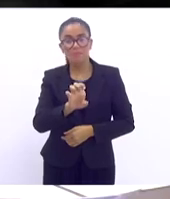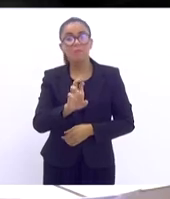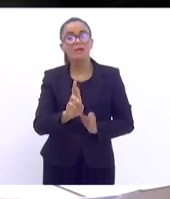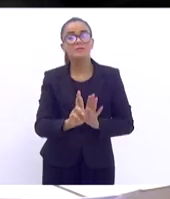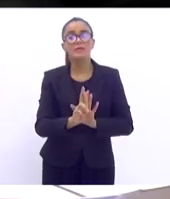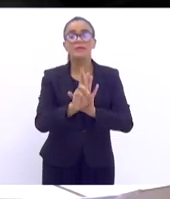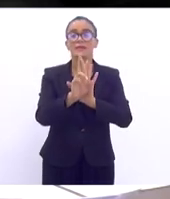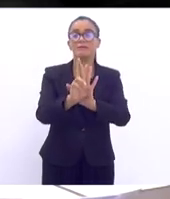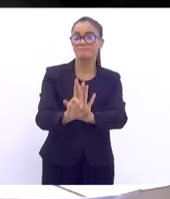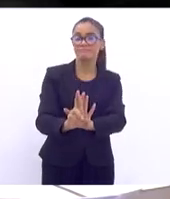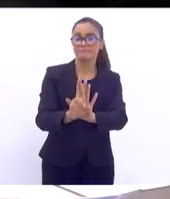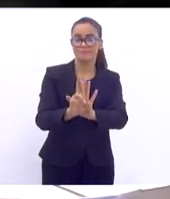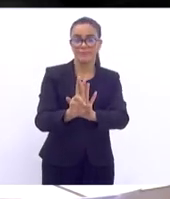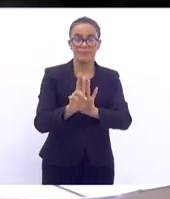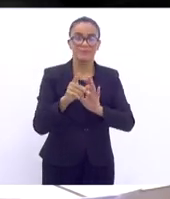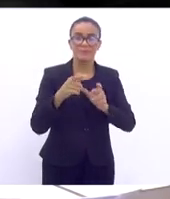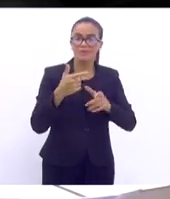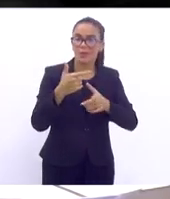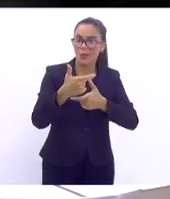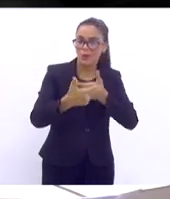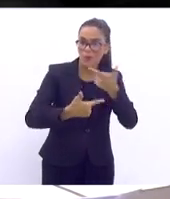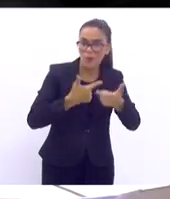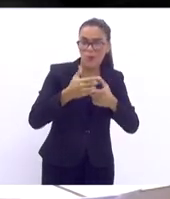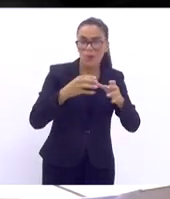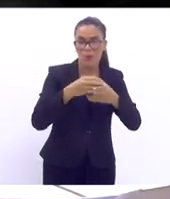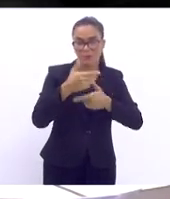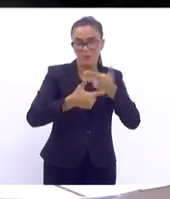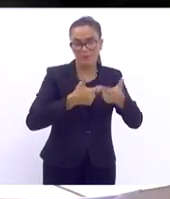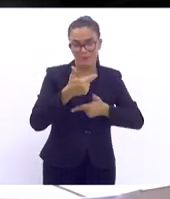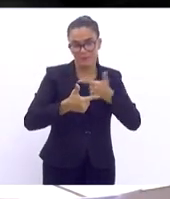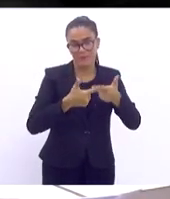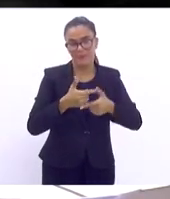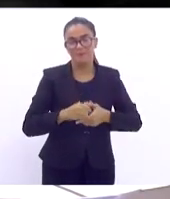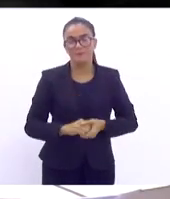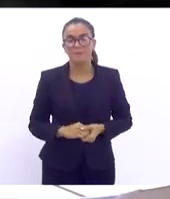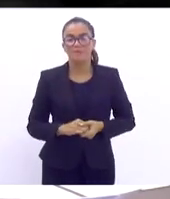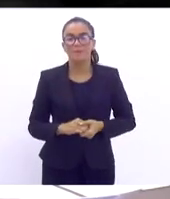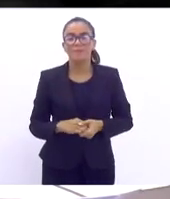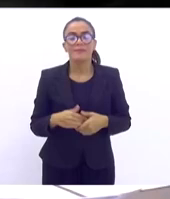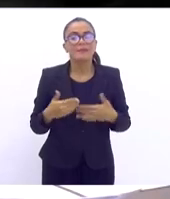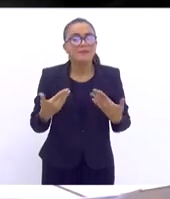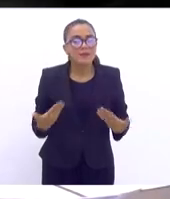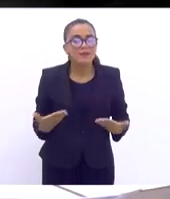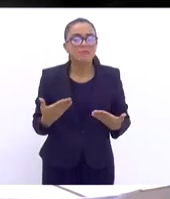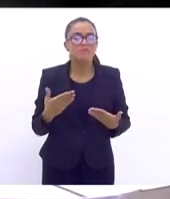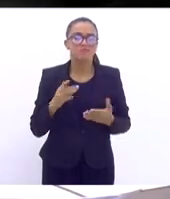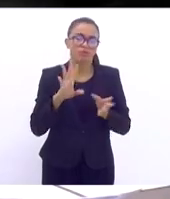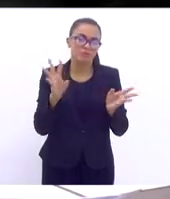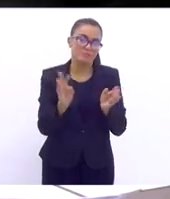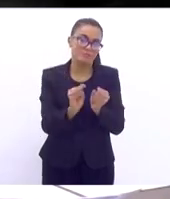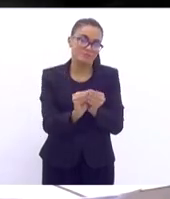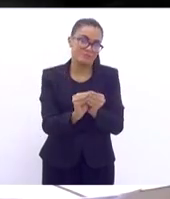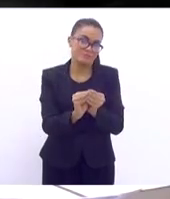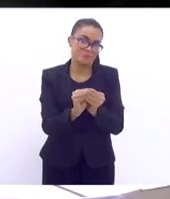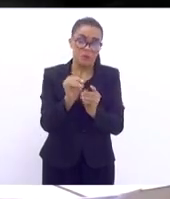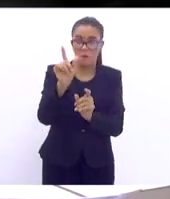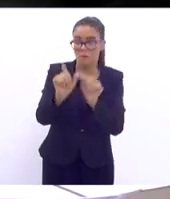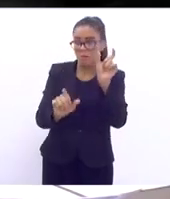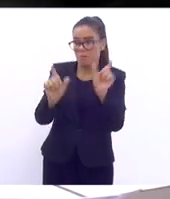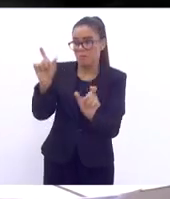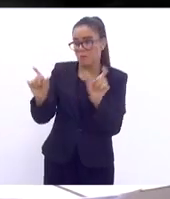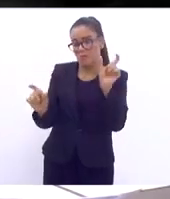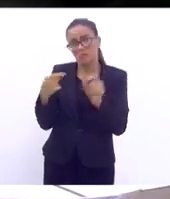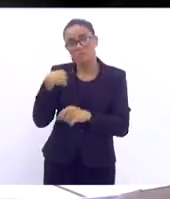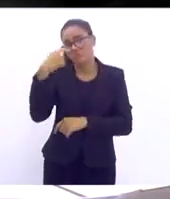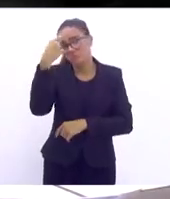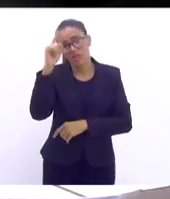a frente que sou eu que tamos juntos tanto na frente quanto na comissão então só para dizer isso Alguém poderia não sei se eu